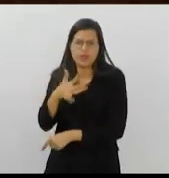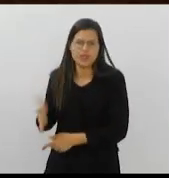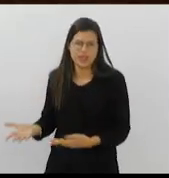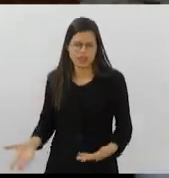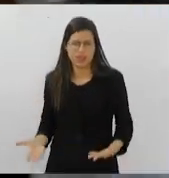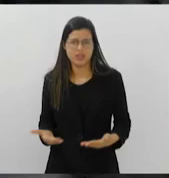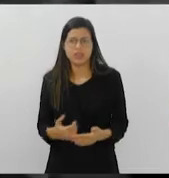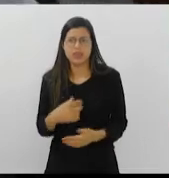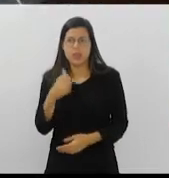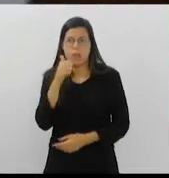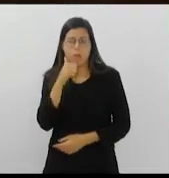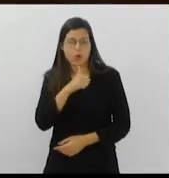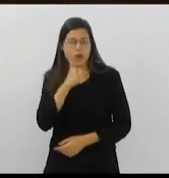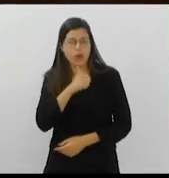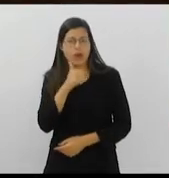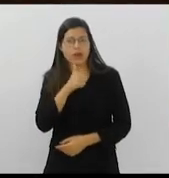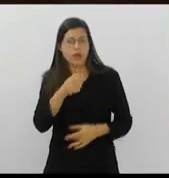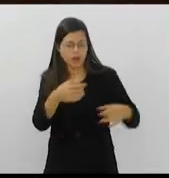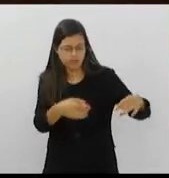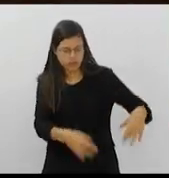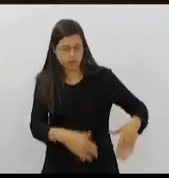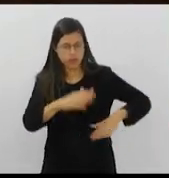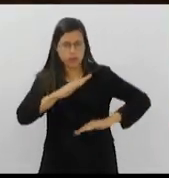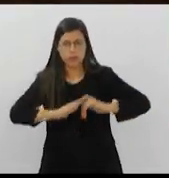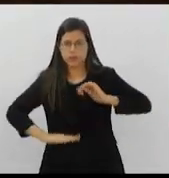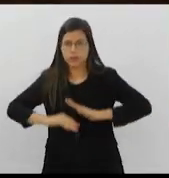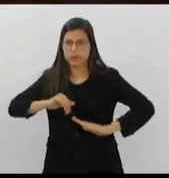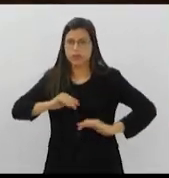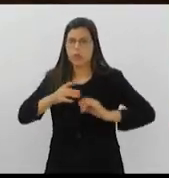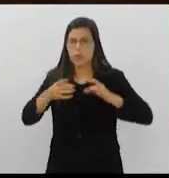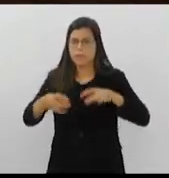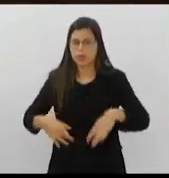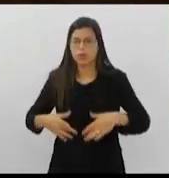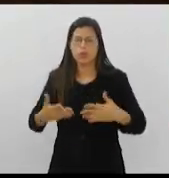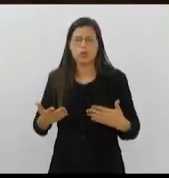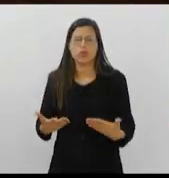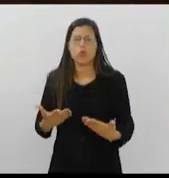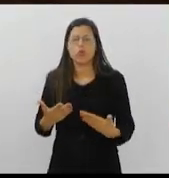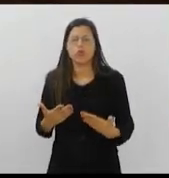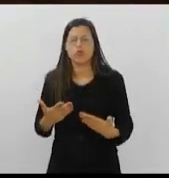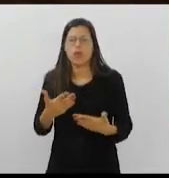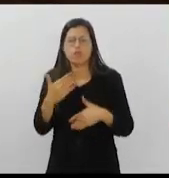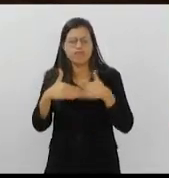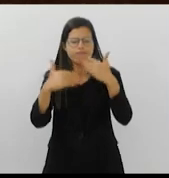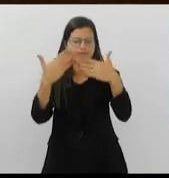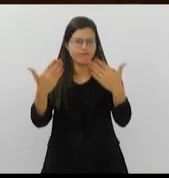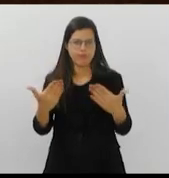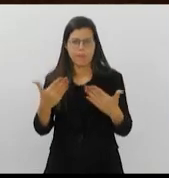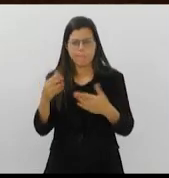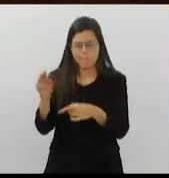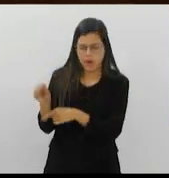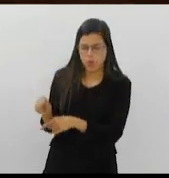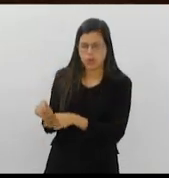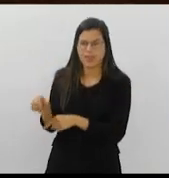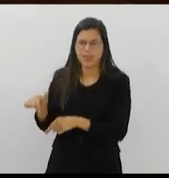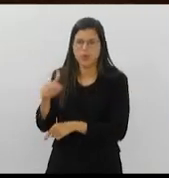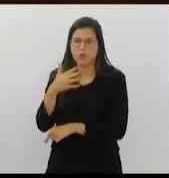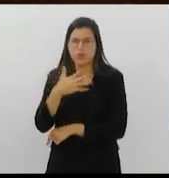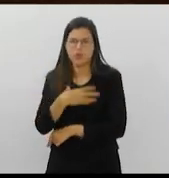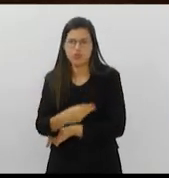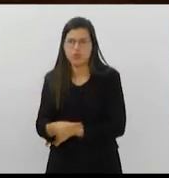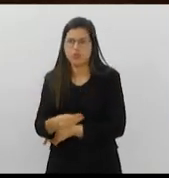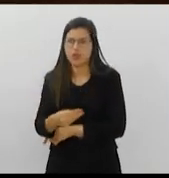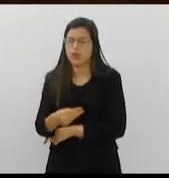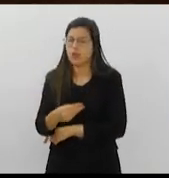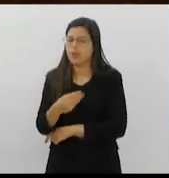a vida social, abandonam a profissão, abandonam a carreira para cuidar dos filhos, e essas mulheres não estão nada bem